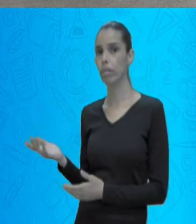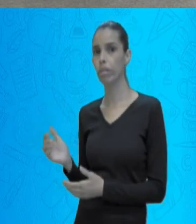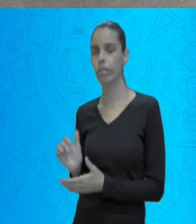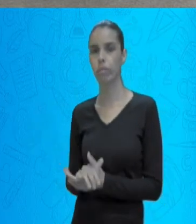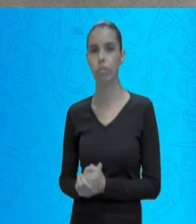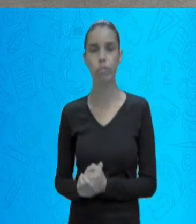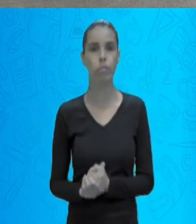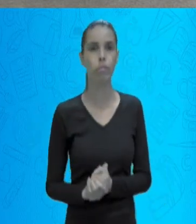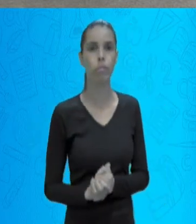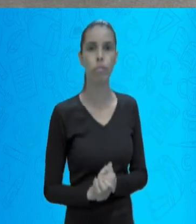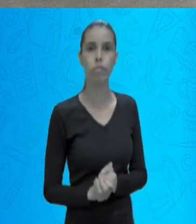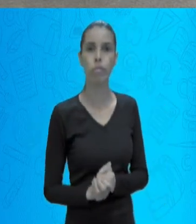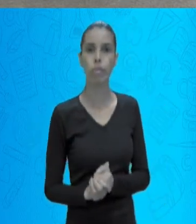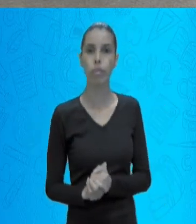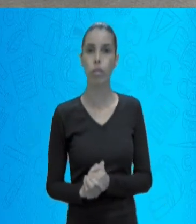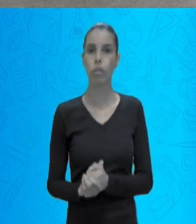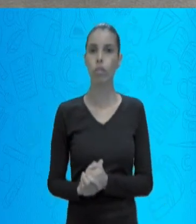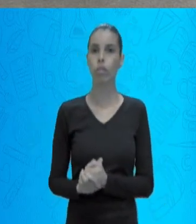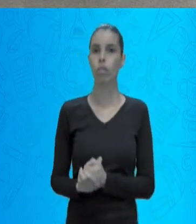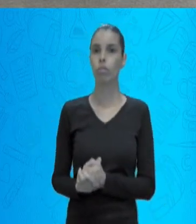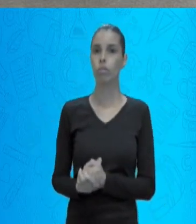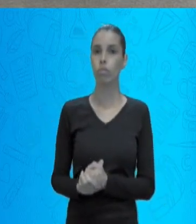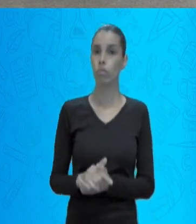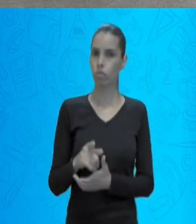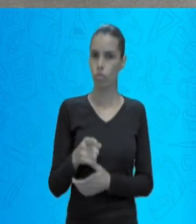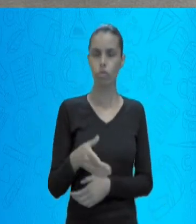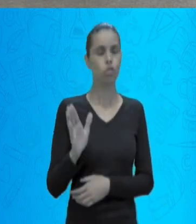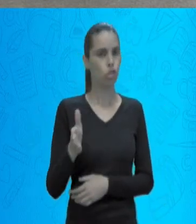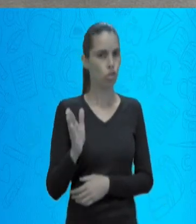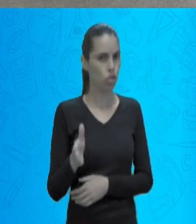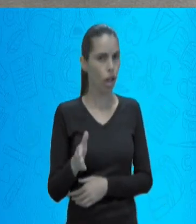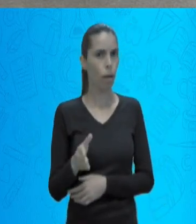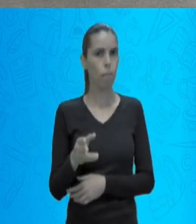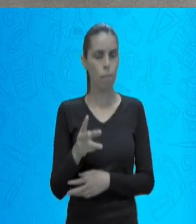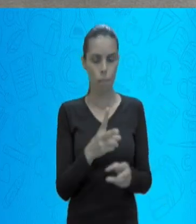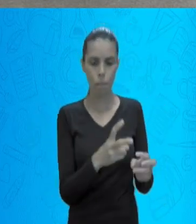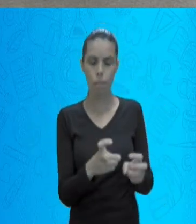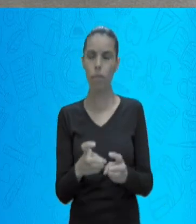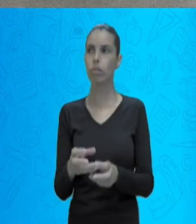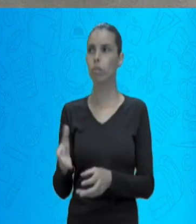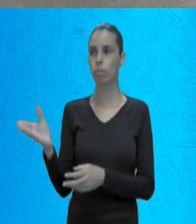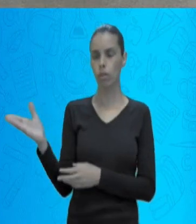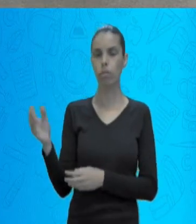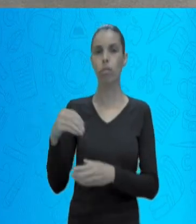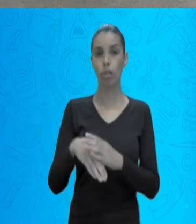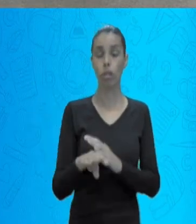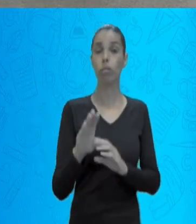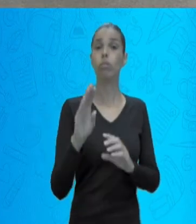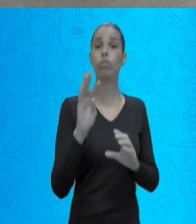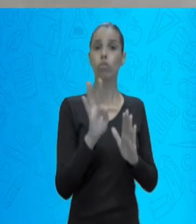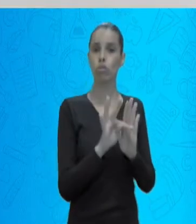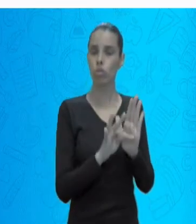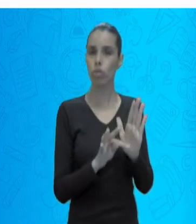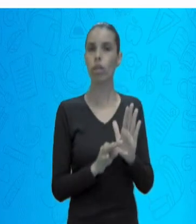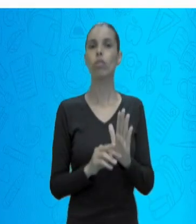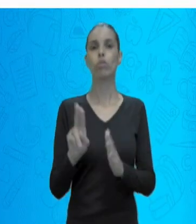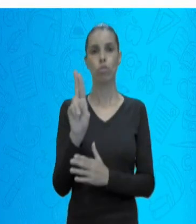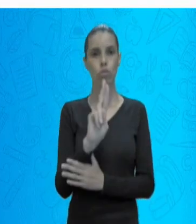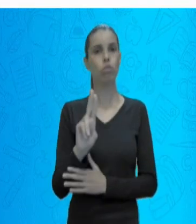Quem nunca ouviu essas expressões? O ponto de interrogação, muitas vezes